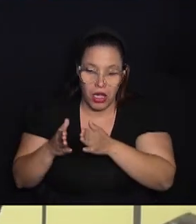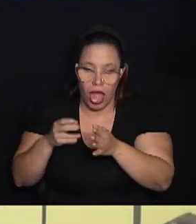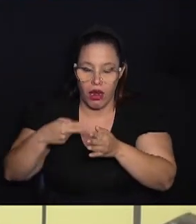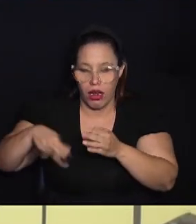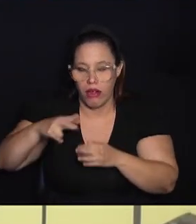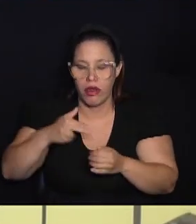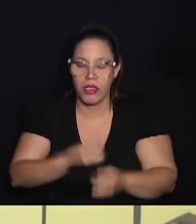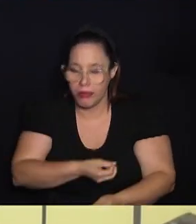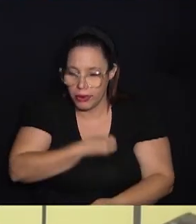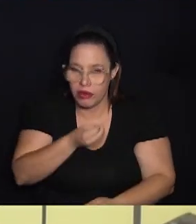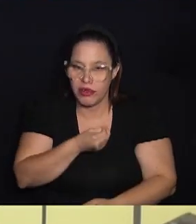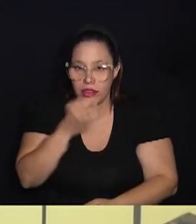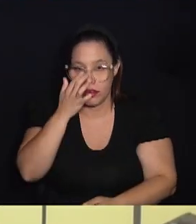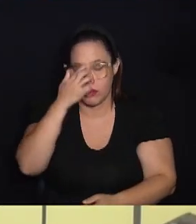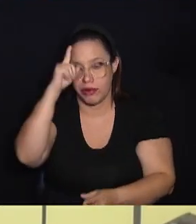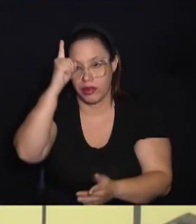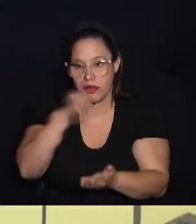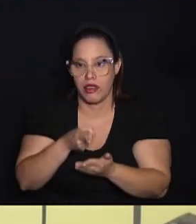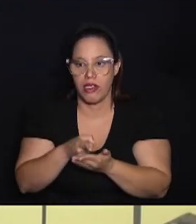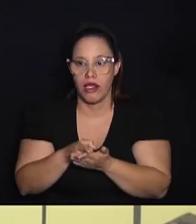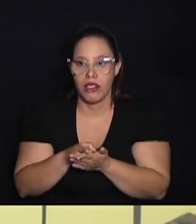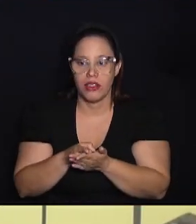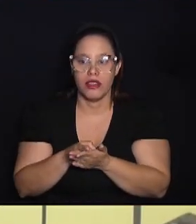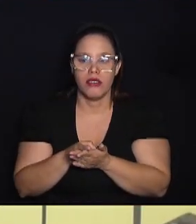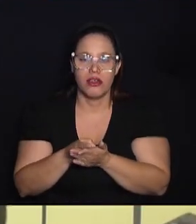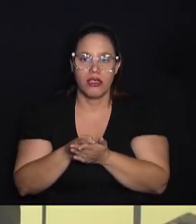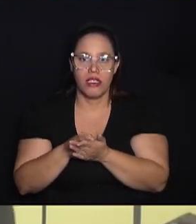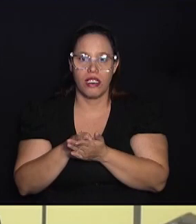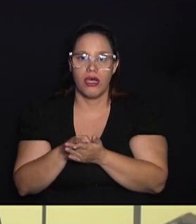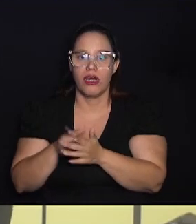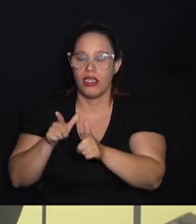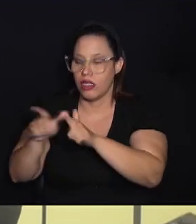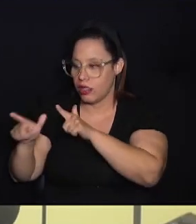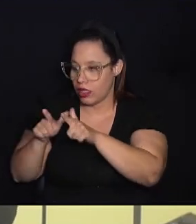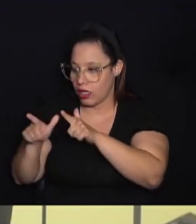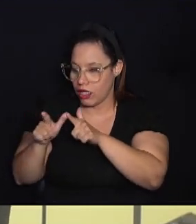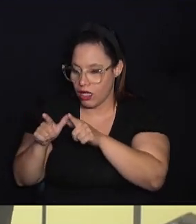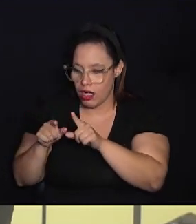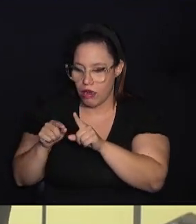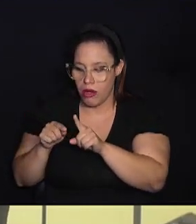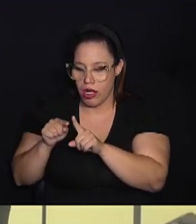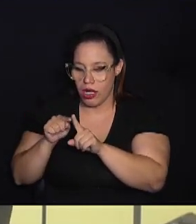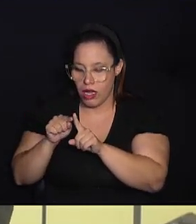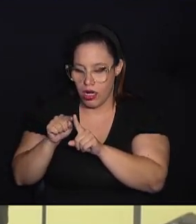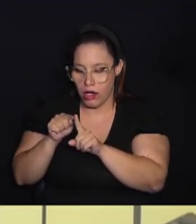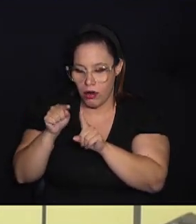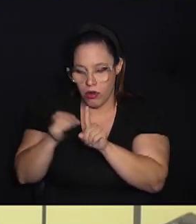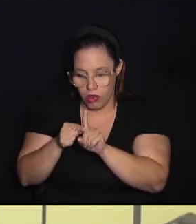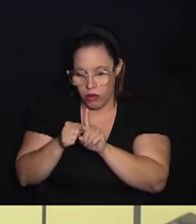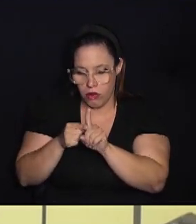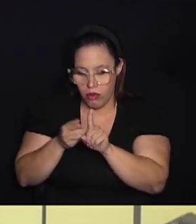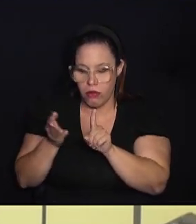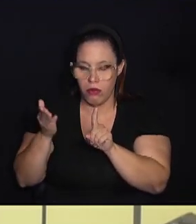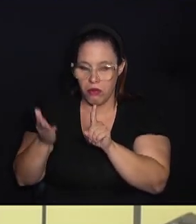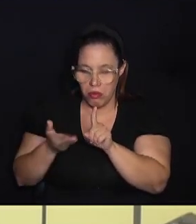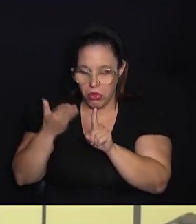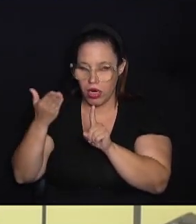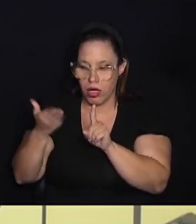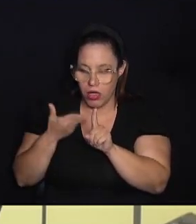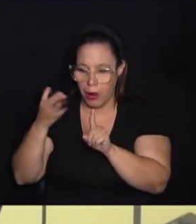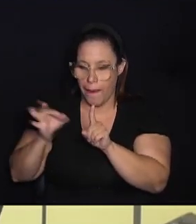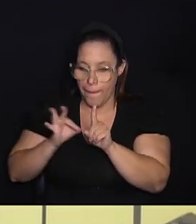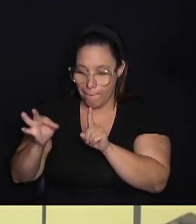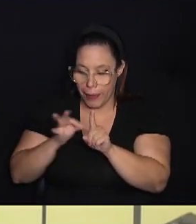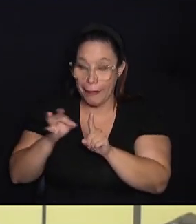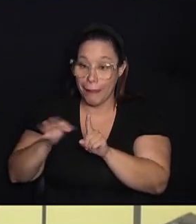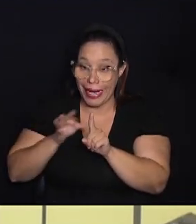toma né isso Inclusive tem eh uma relação importante com o trabalho de preparação de parto que eh o trabalho de parto